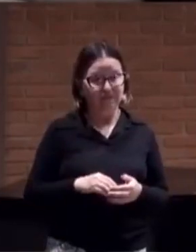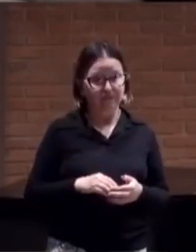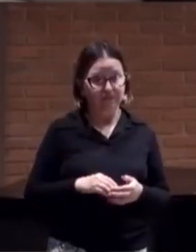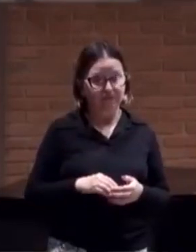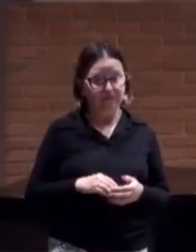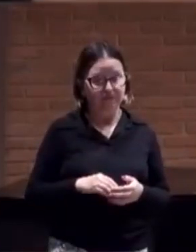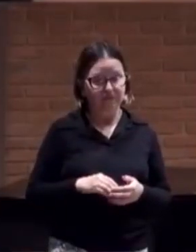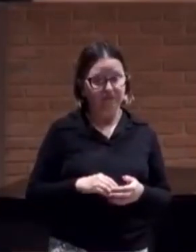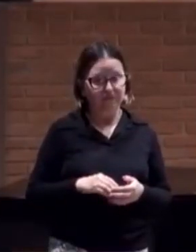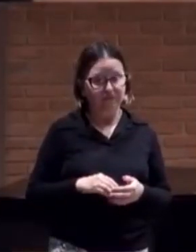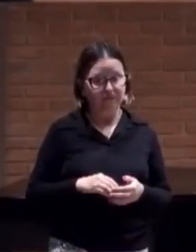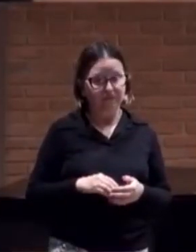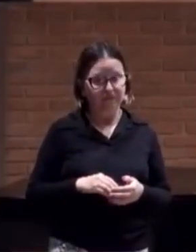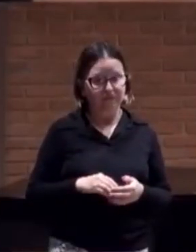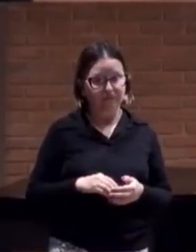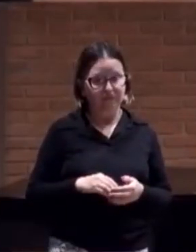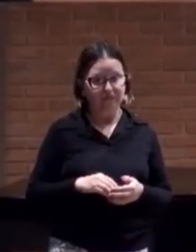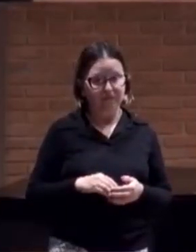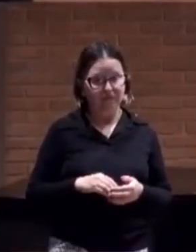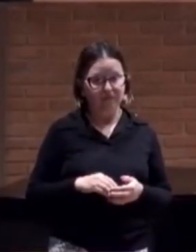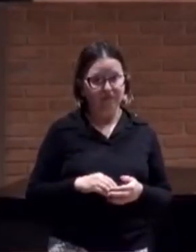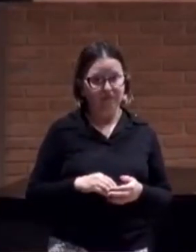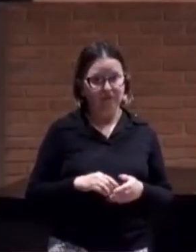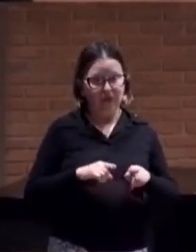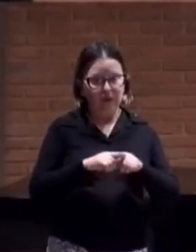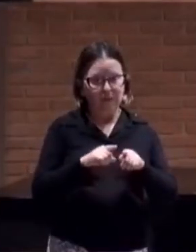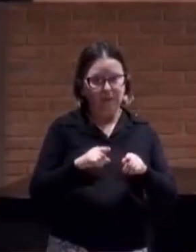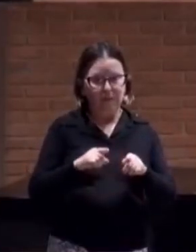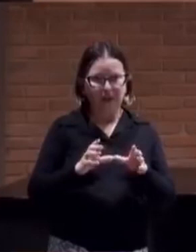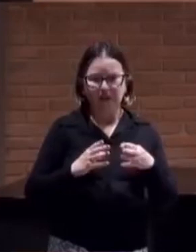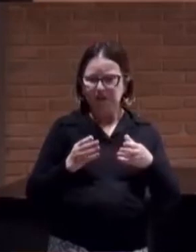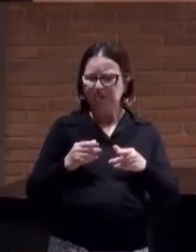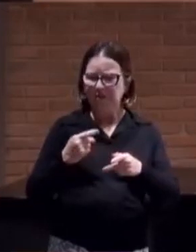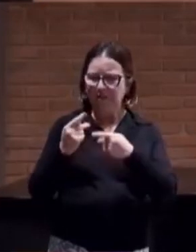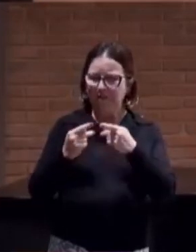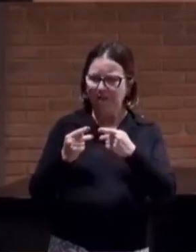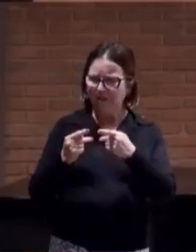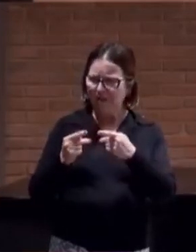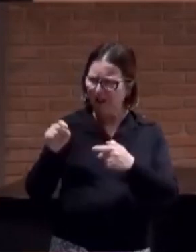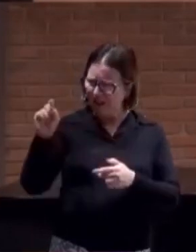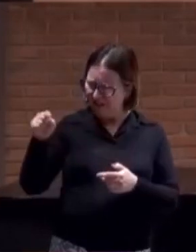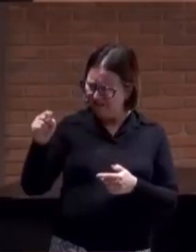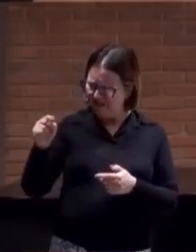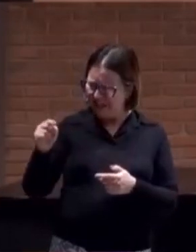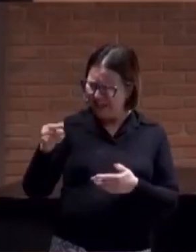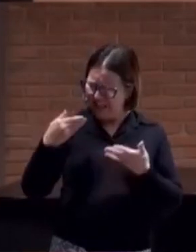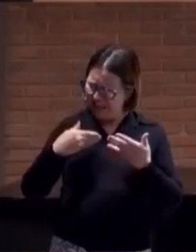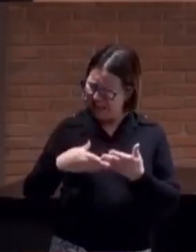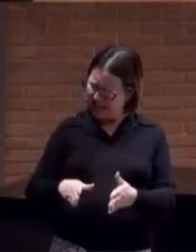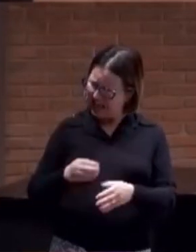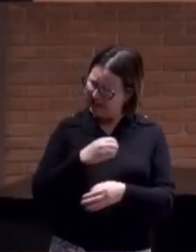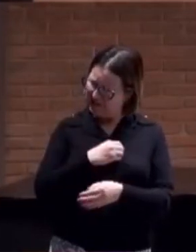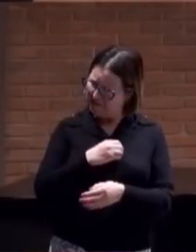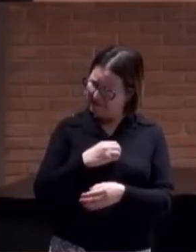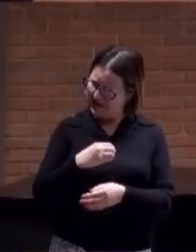Mas eles retrucaram, tu és nascido todo em pecado e nos ensina a nós?